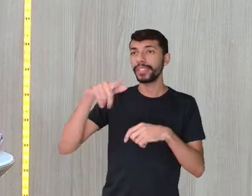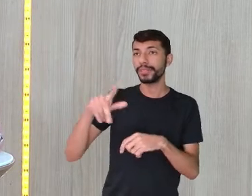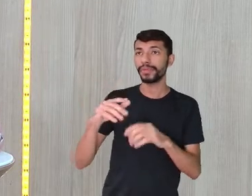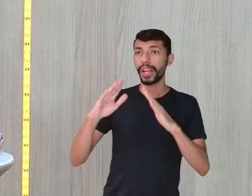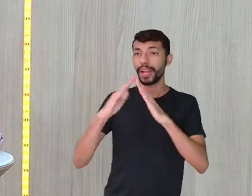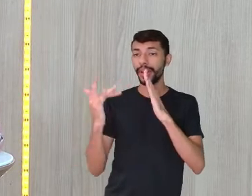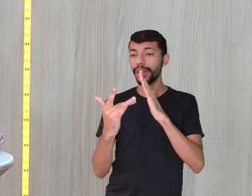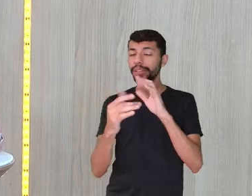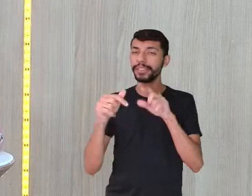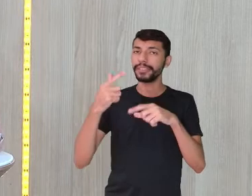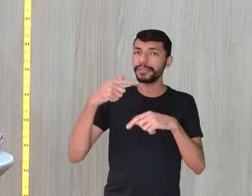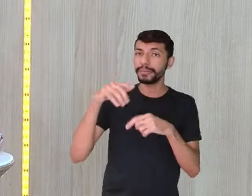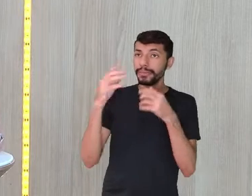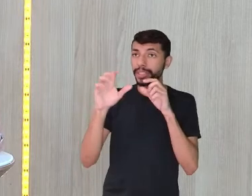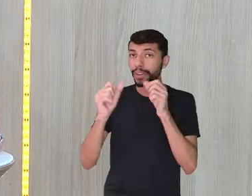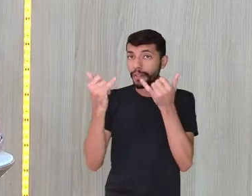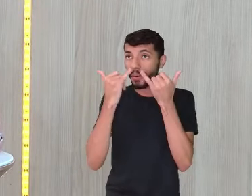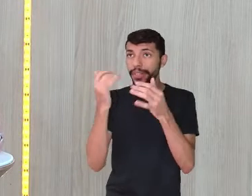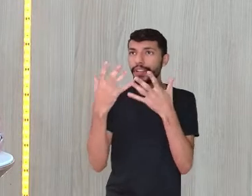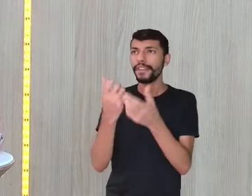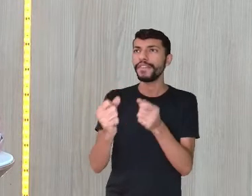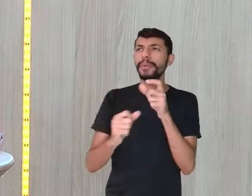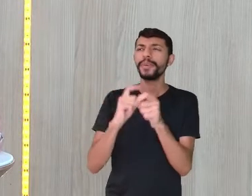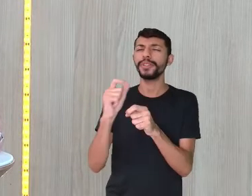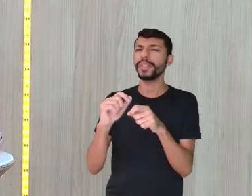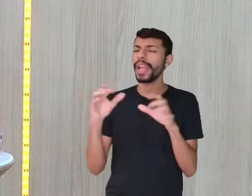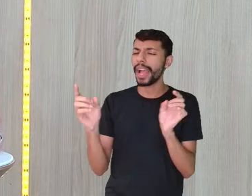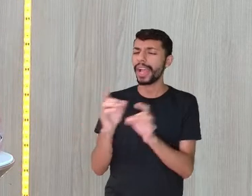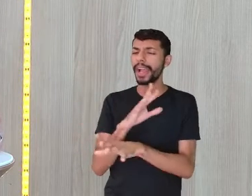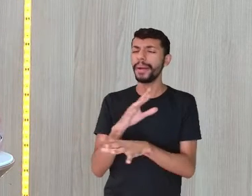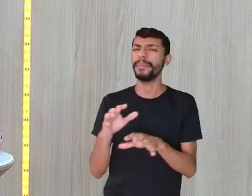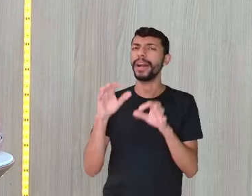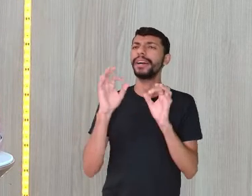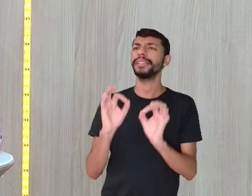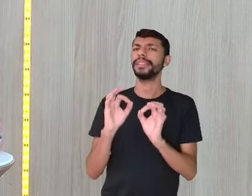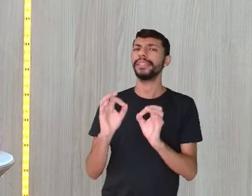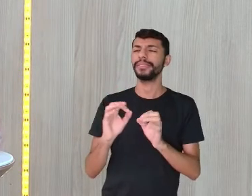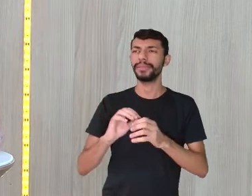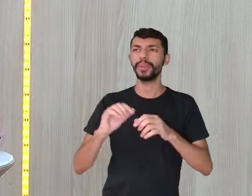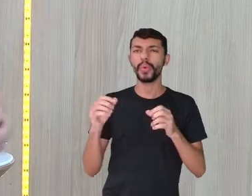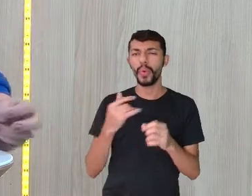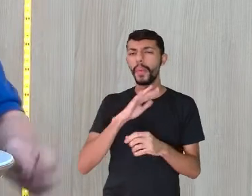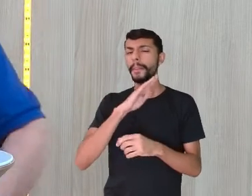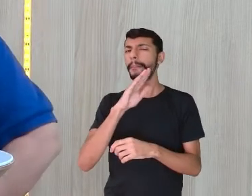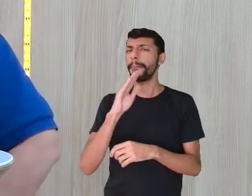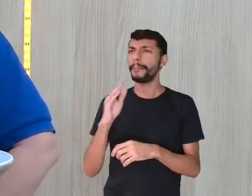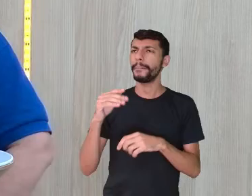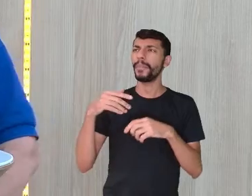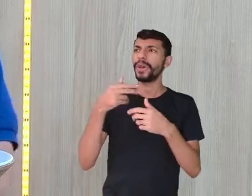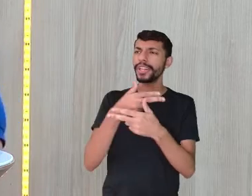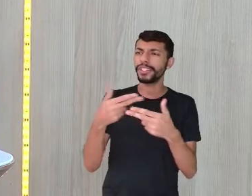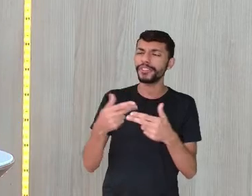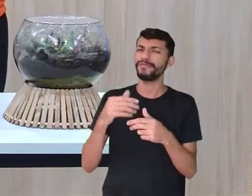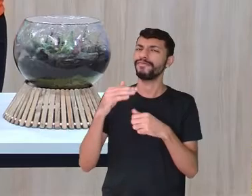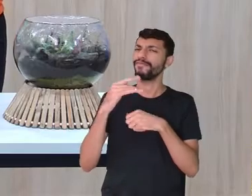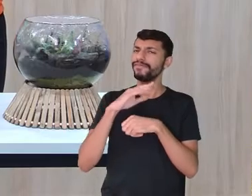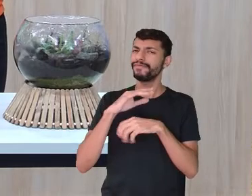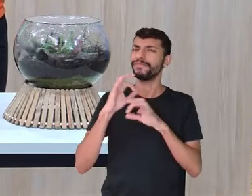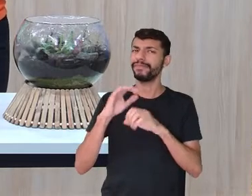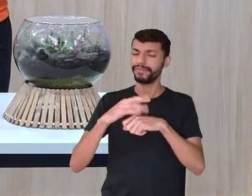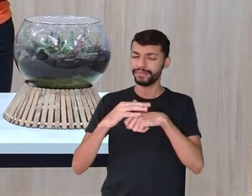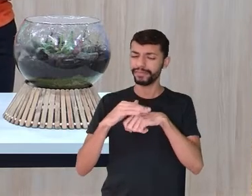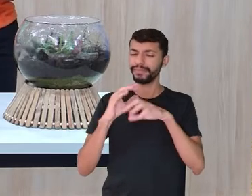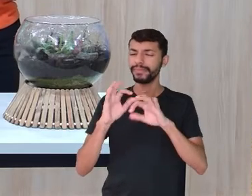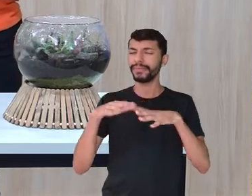vamos rapidamente exterminar esses males que estão ainda batendo na nossa porta. Não é isso, professora Cláudia? É isso, professora Isabel.